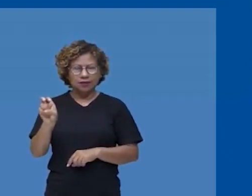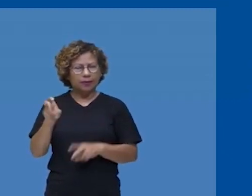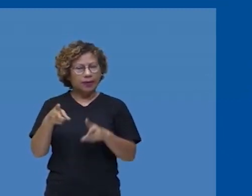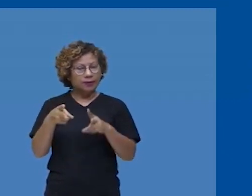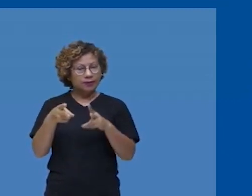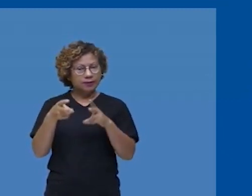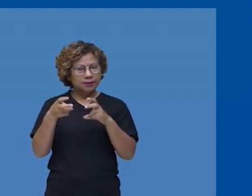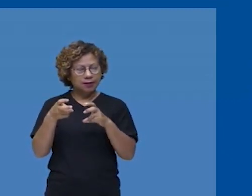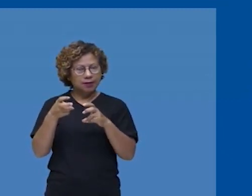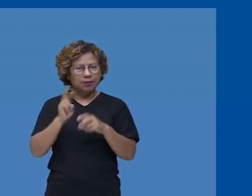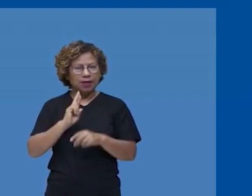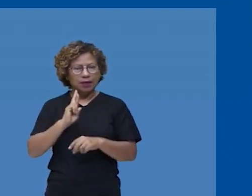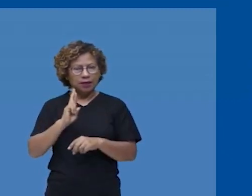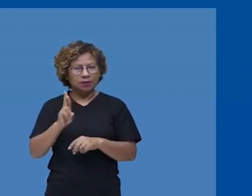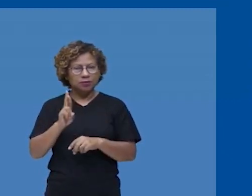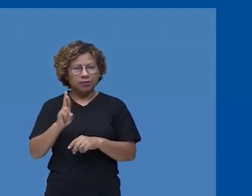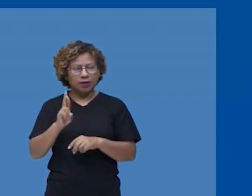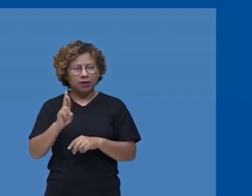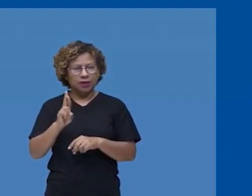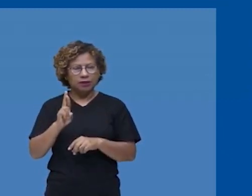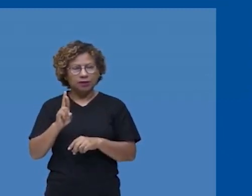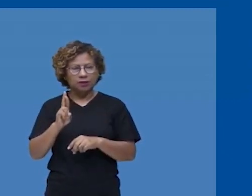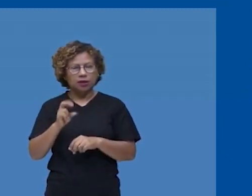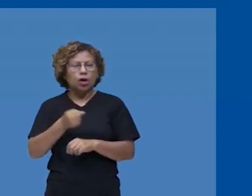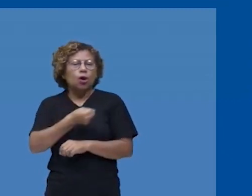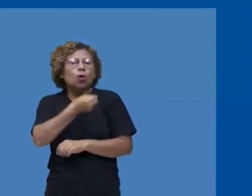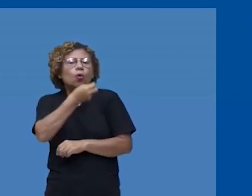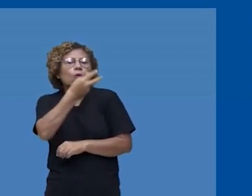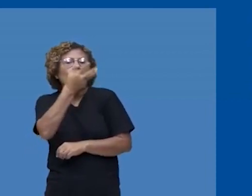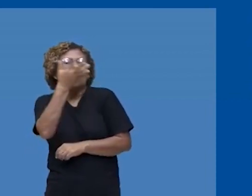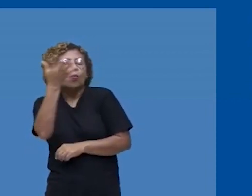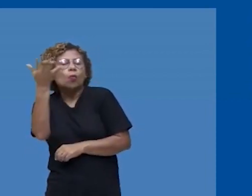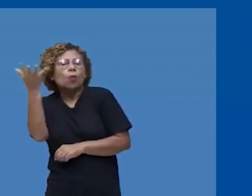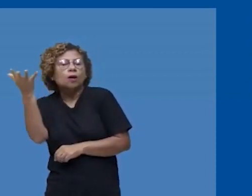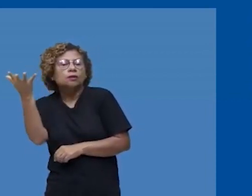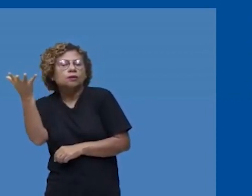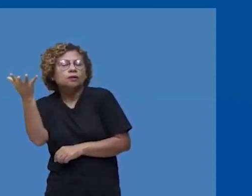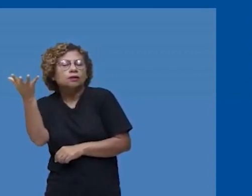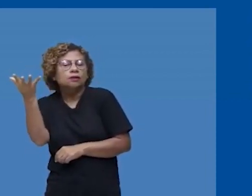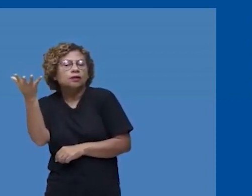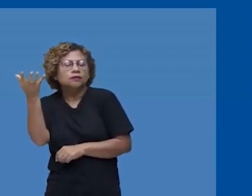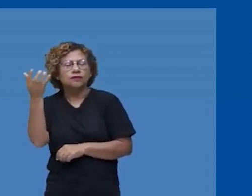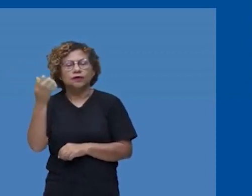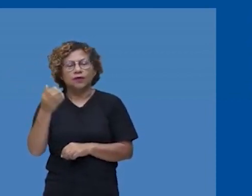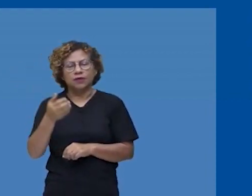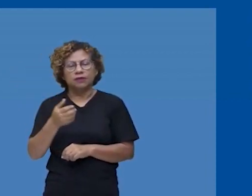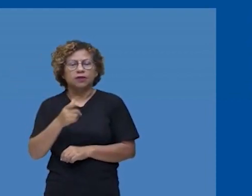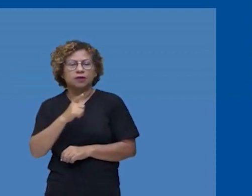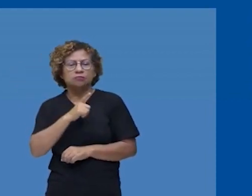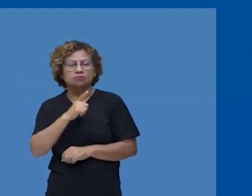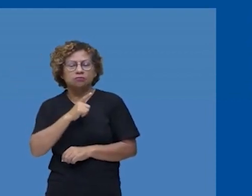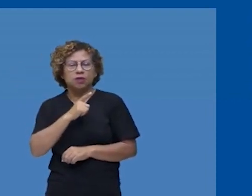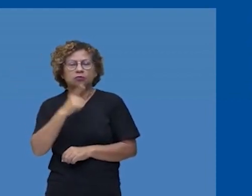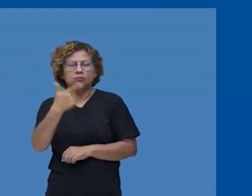para nós com a quantidade de vezes que ele é repetido. Então, aqui nós temos a quantidade